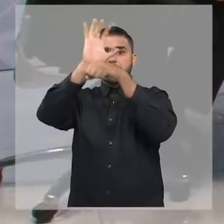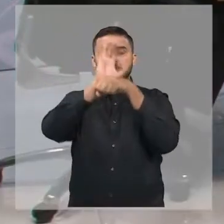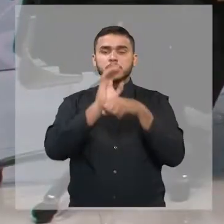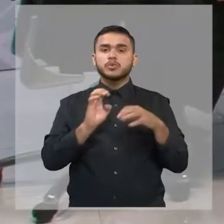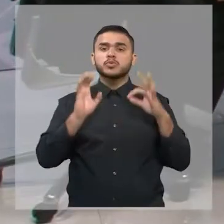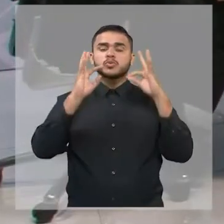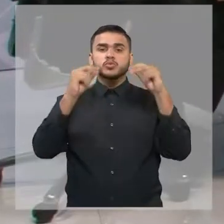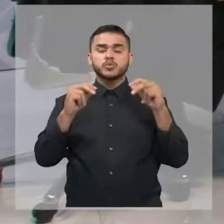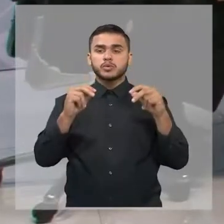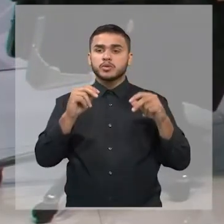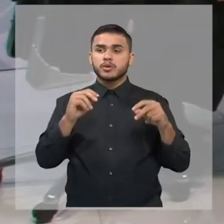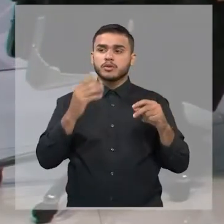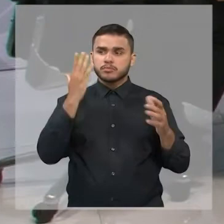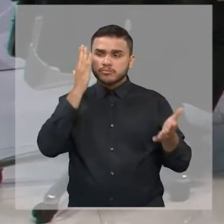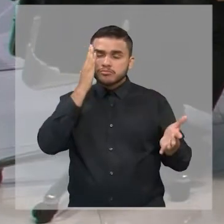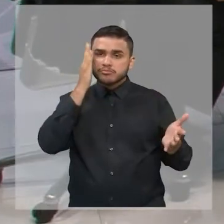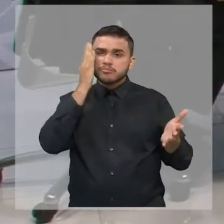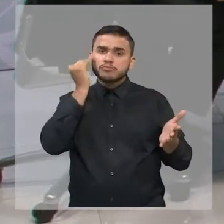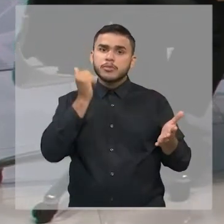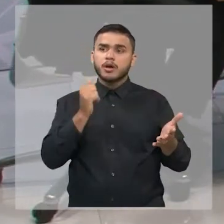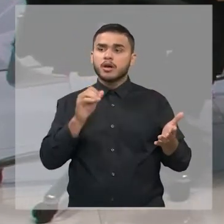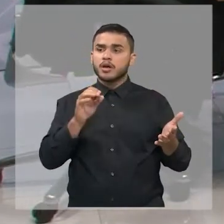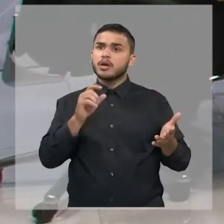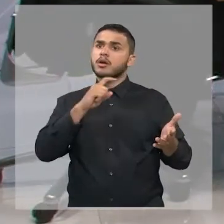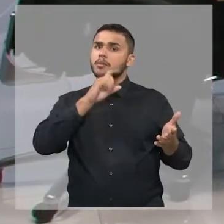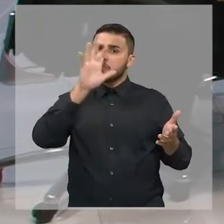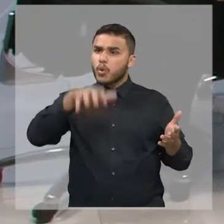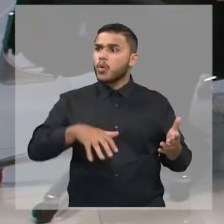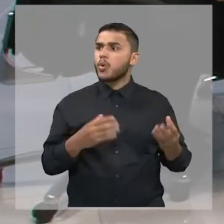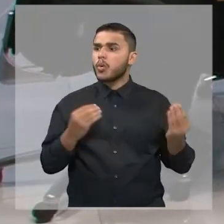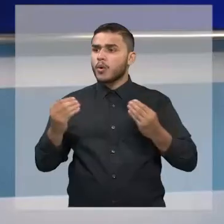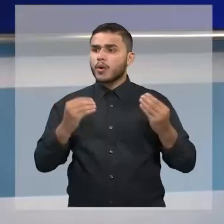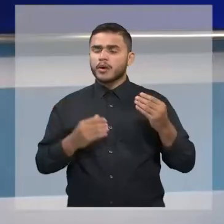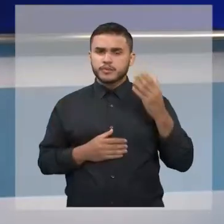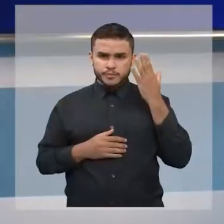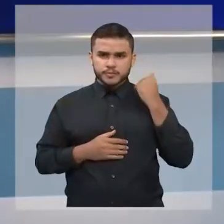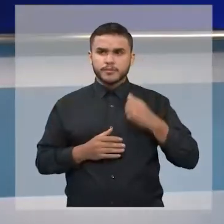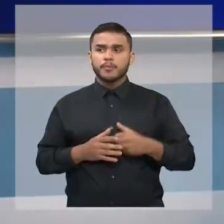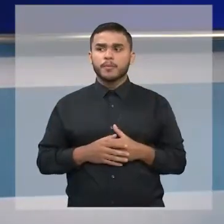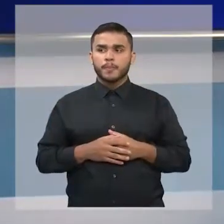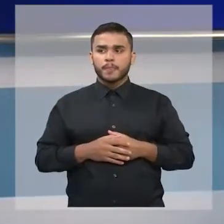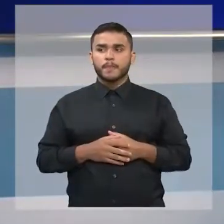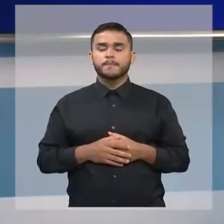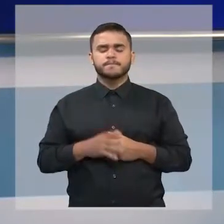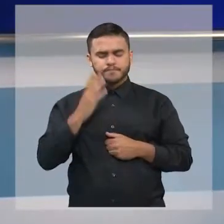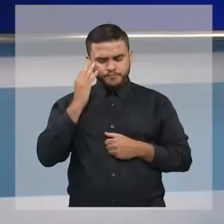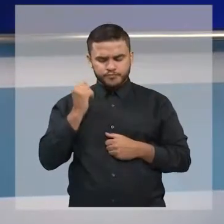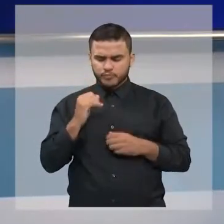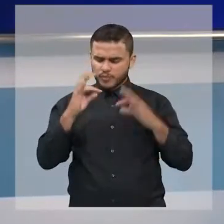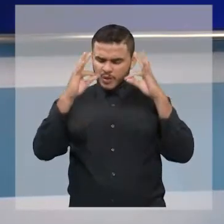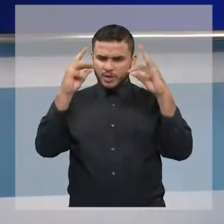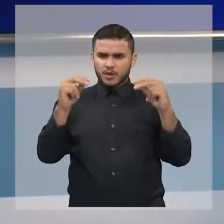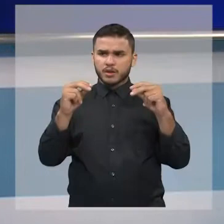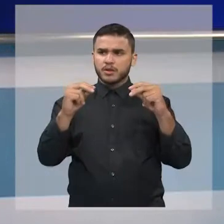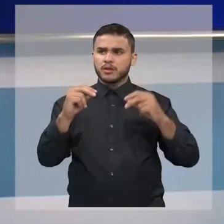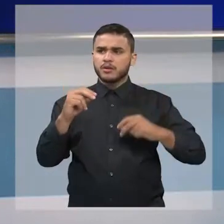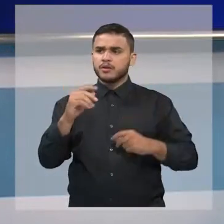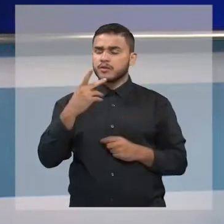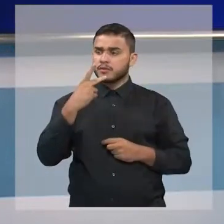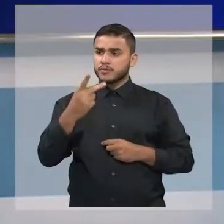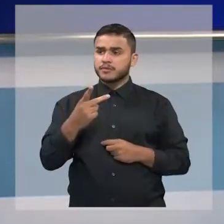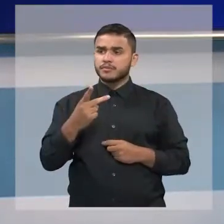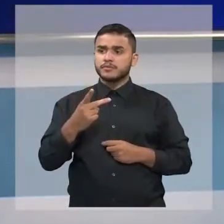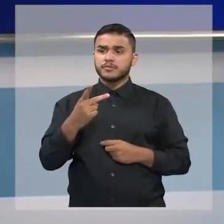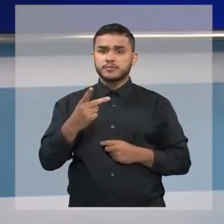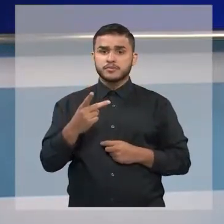brasileiro. Porque é a reforma tributária, né? Porque isso... Mas o Estado brasileiro é grande, todo ele. Uma reforma... Não, mas